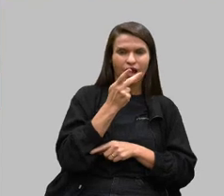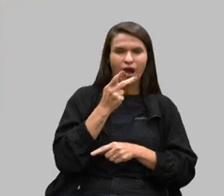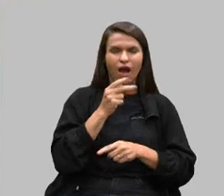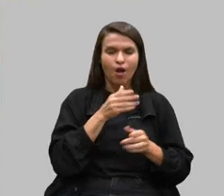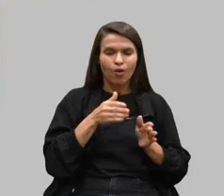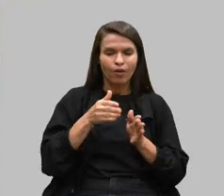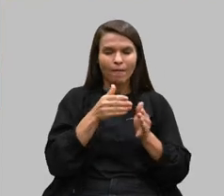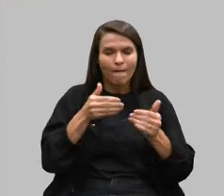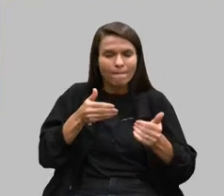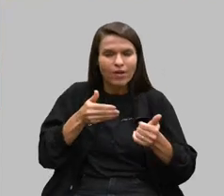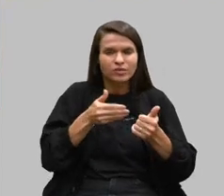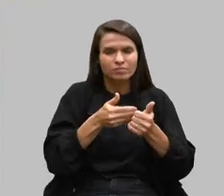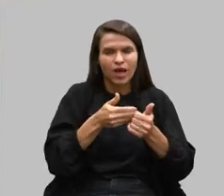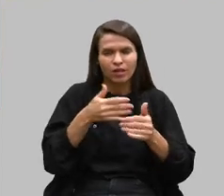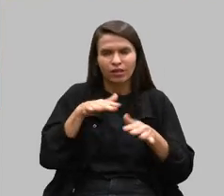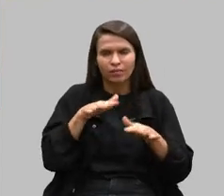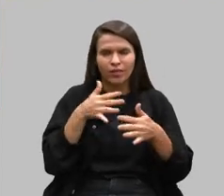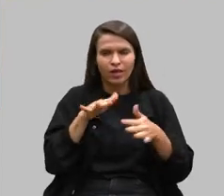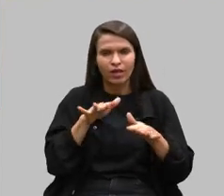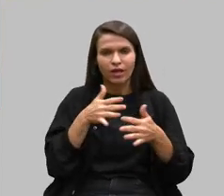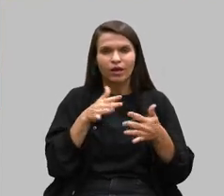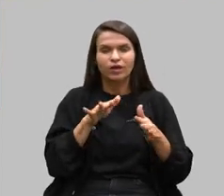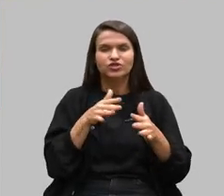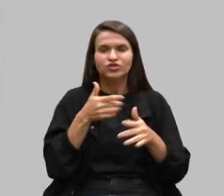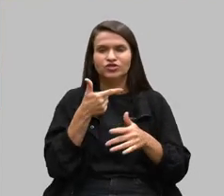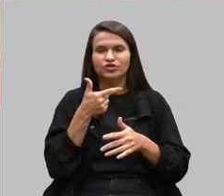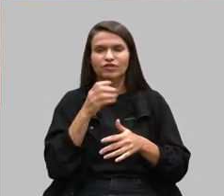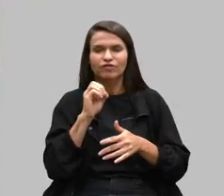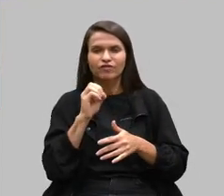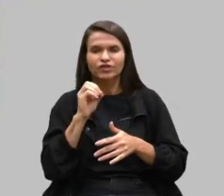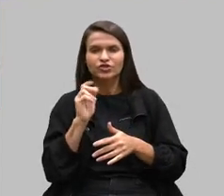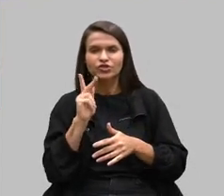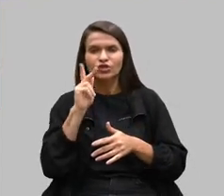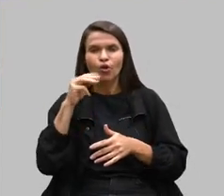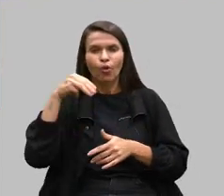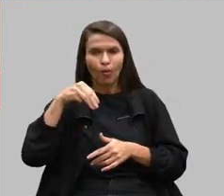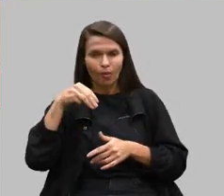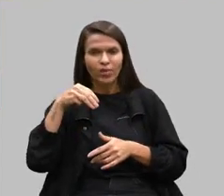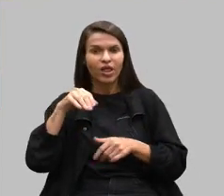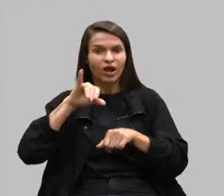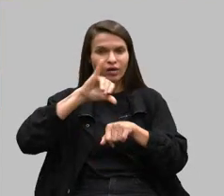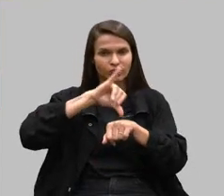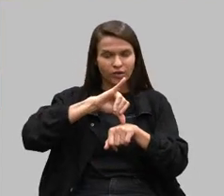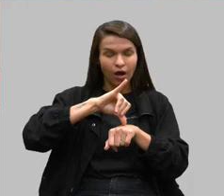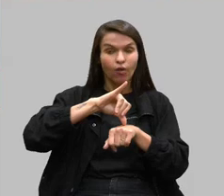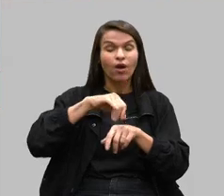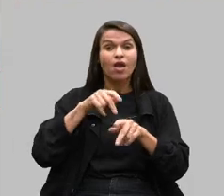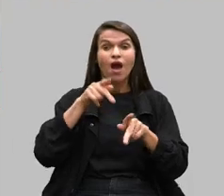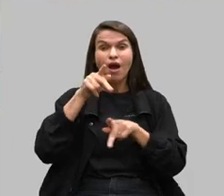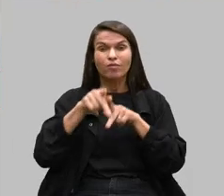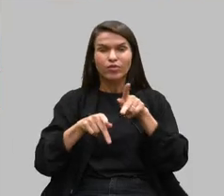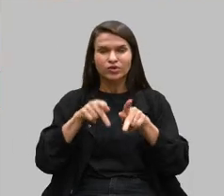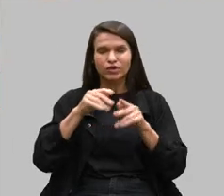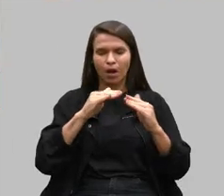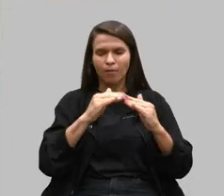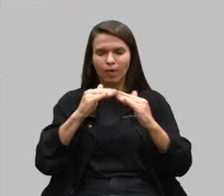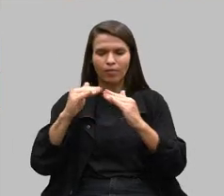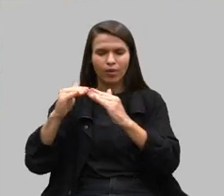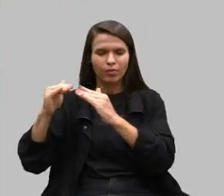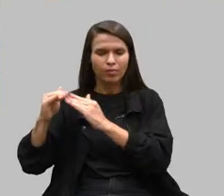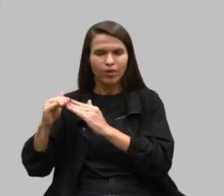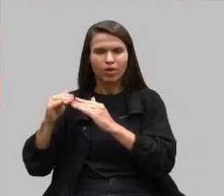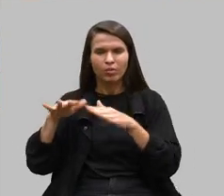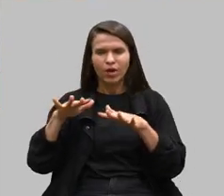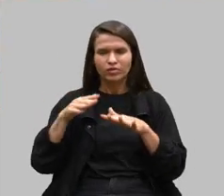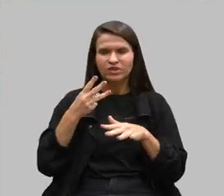para nós em média emem torno de 20 Km da capital e a população ali residente a população de em torno de